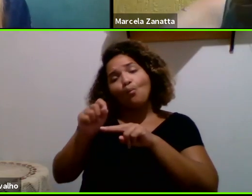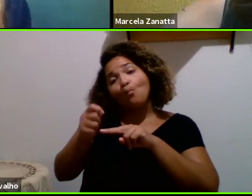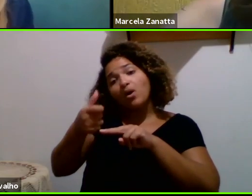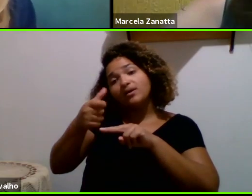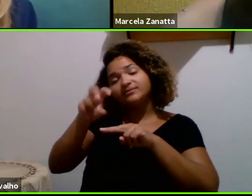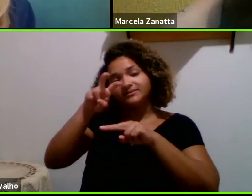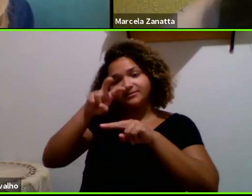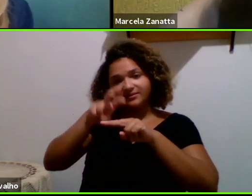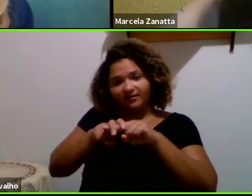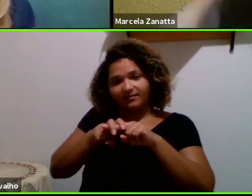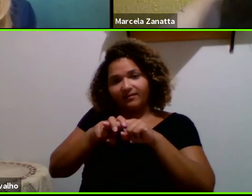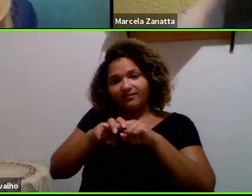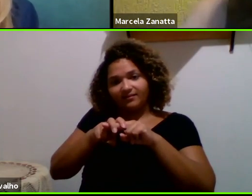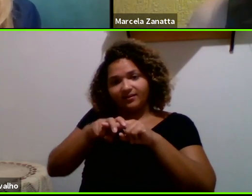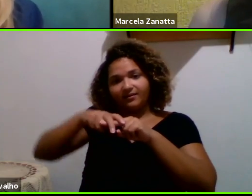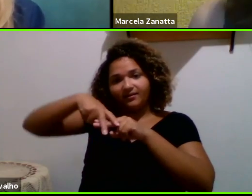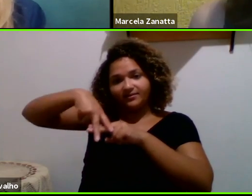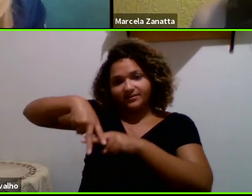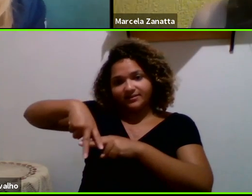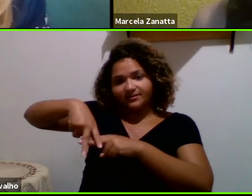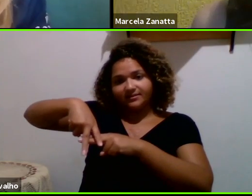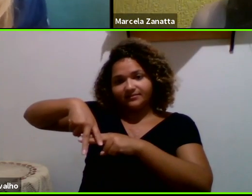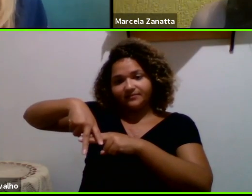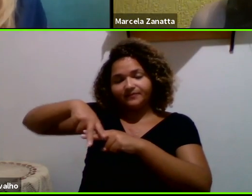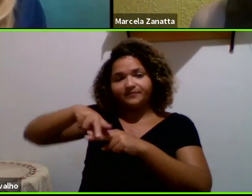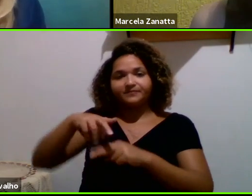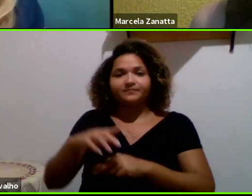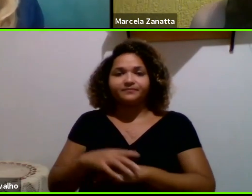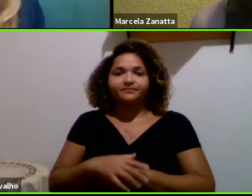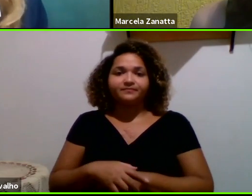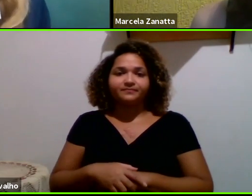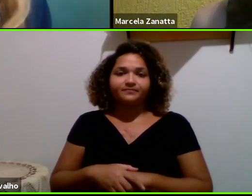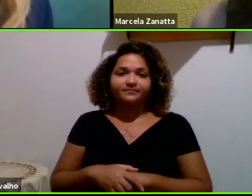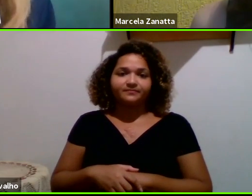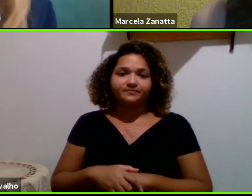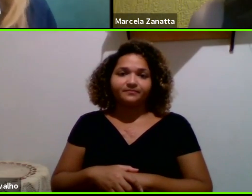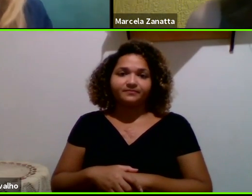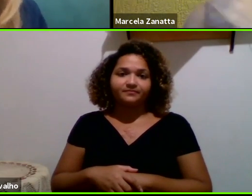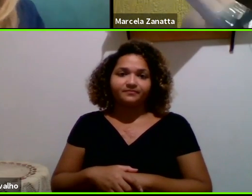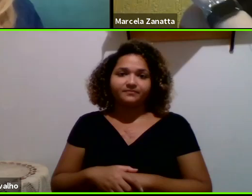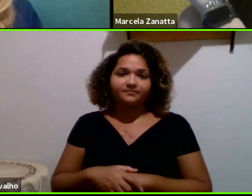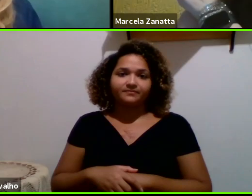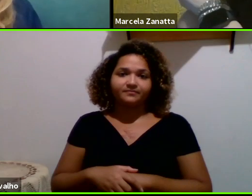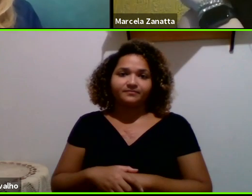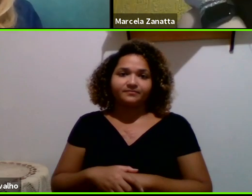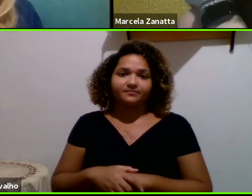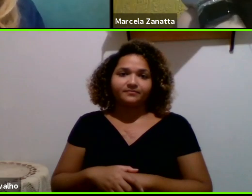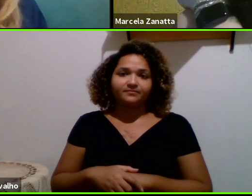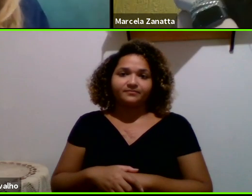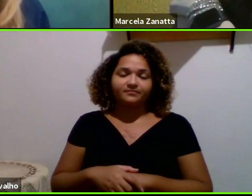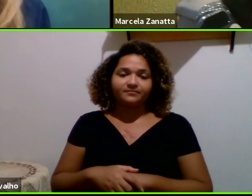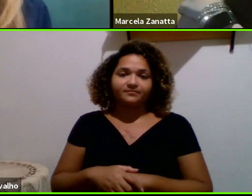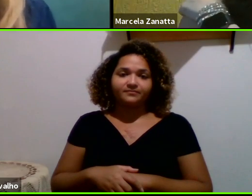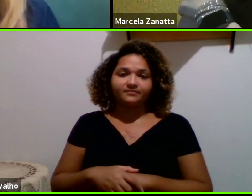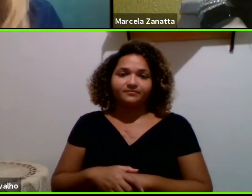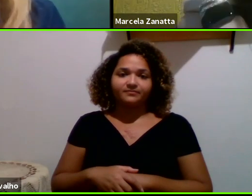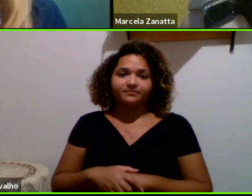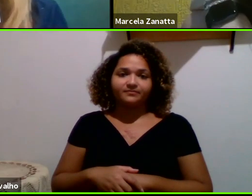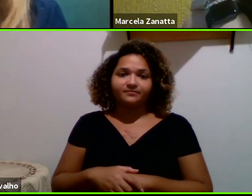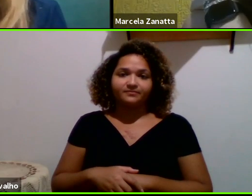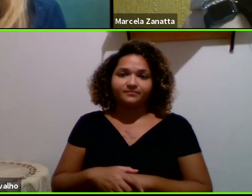que momento, Marcela? Em que momento que você recomenda o uso dessa banqueta?